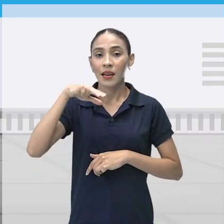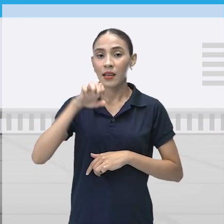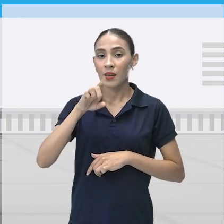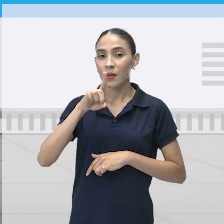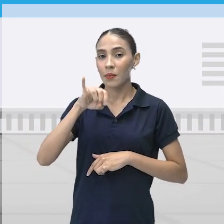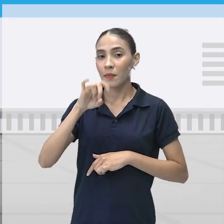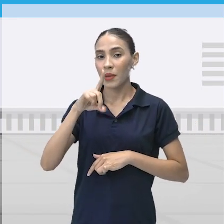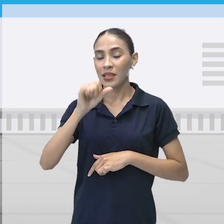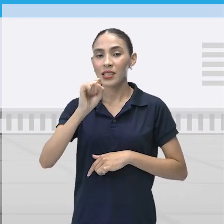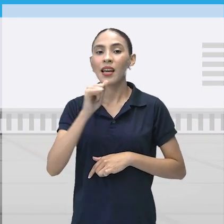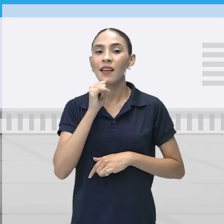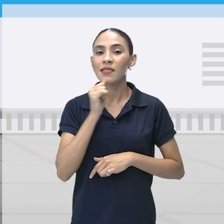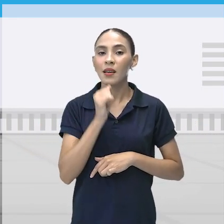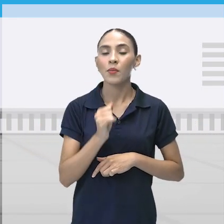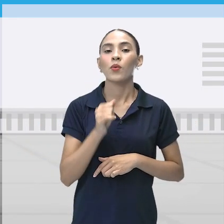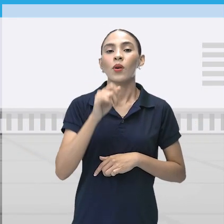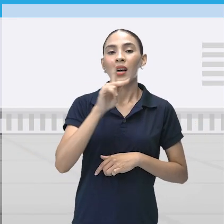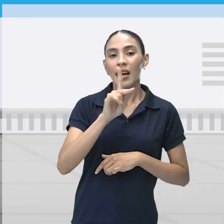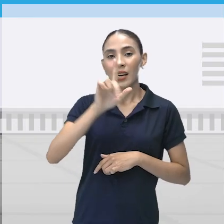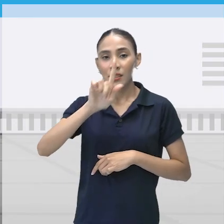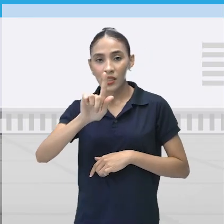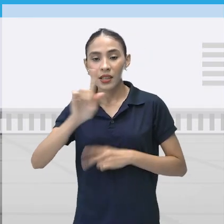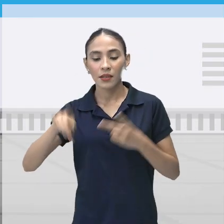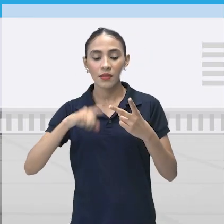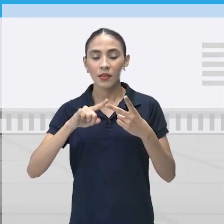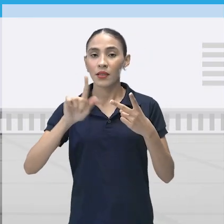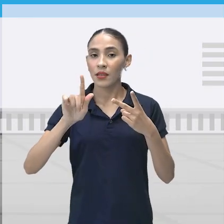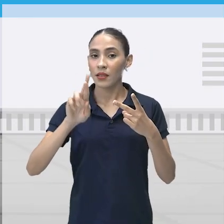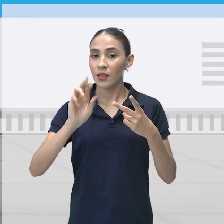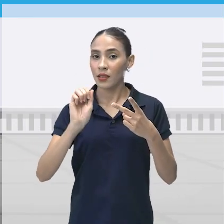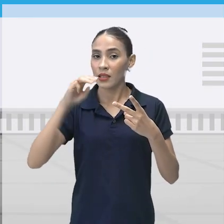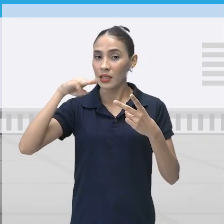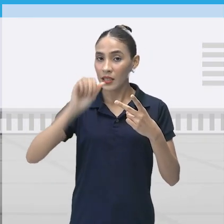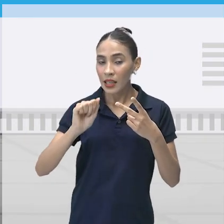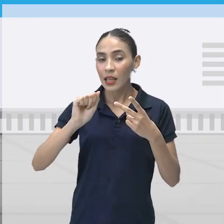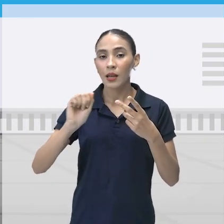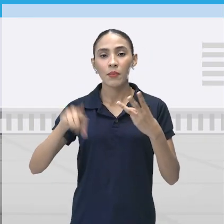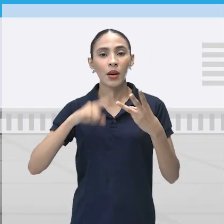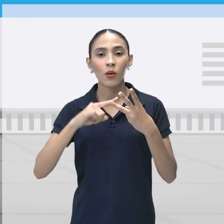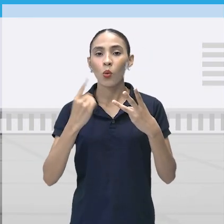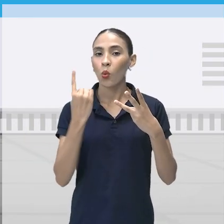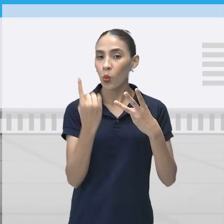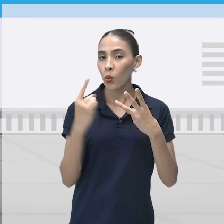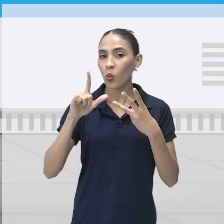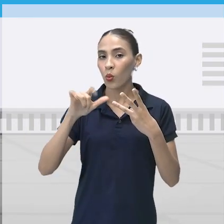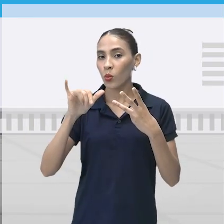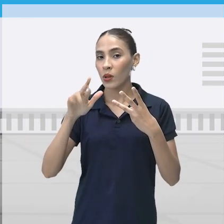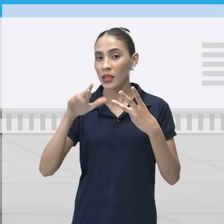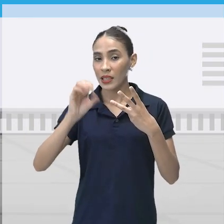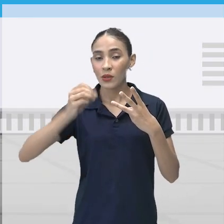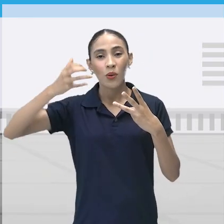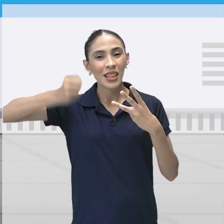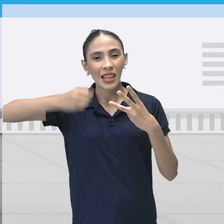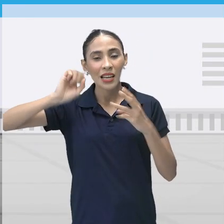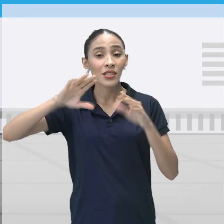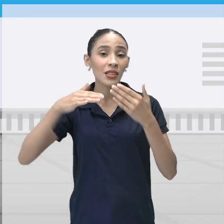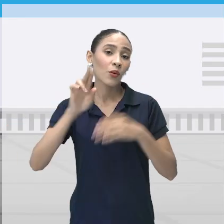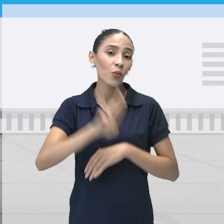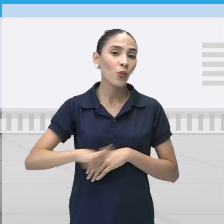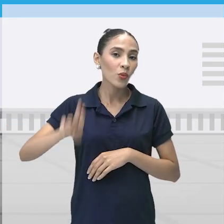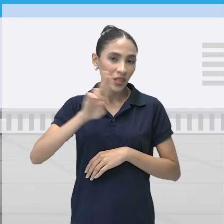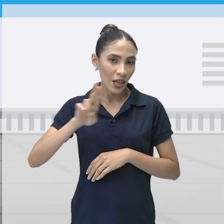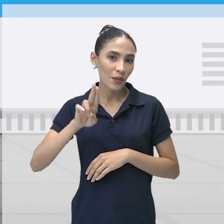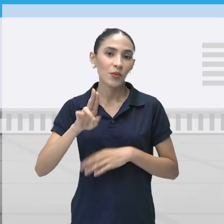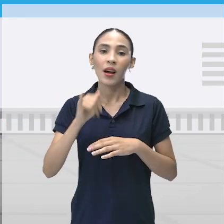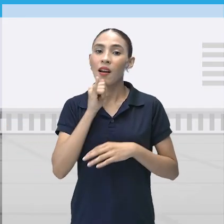perceber. O quilo, a grama, podemos citar o litro de leite. Então, utilizamos essas grandezas de medidas como as que